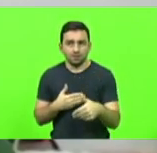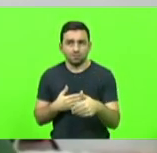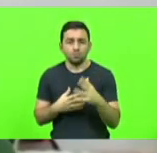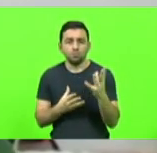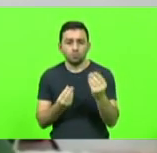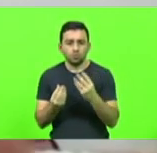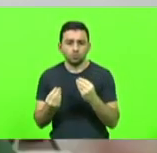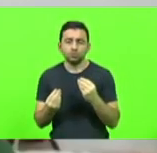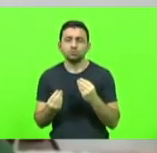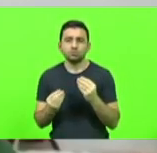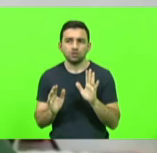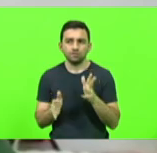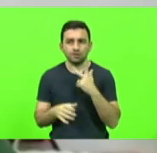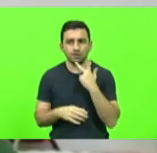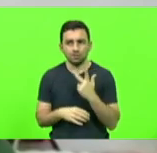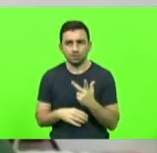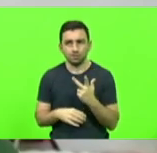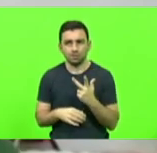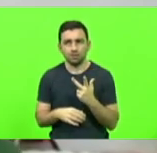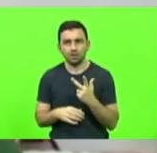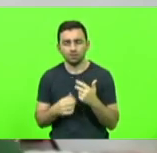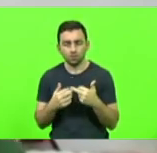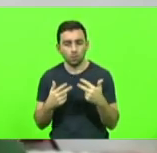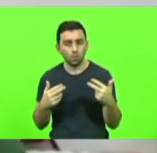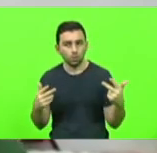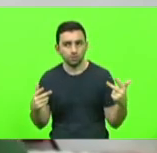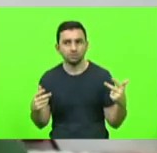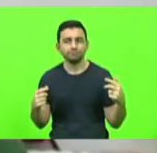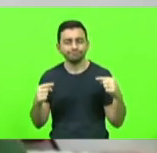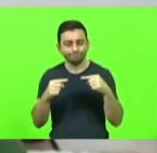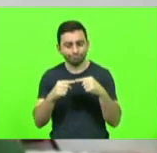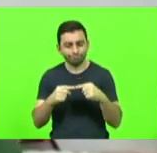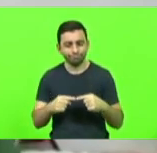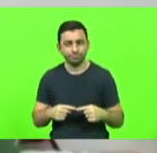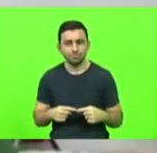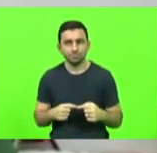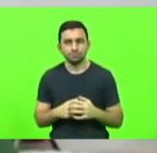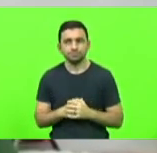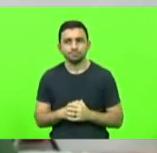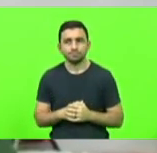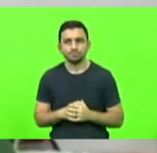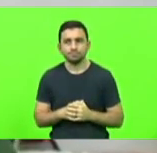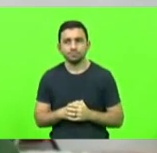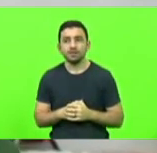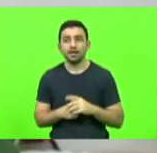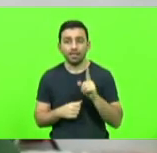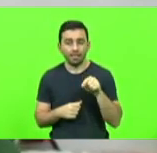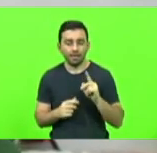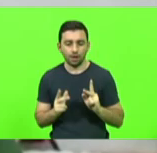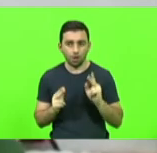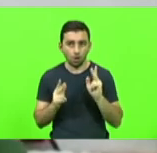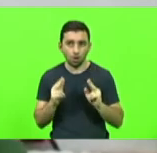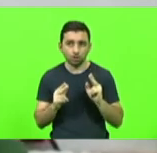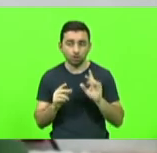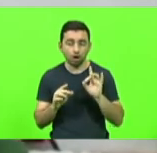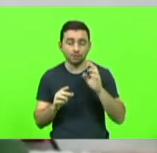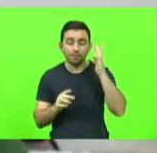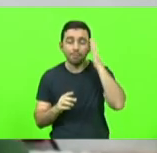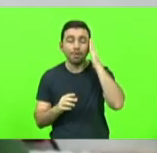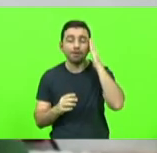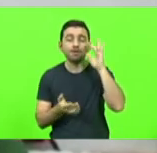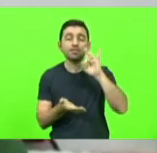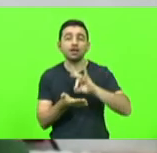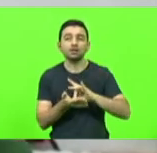aqui, né? E as coisas vão se fechando. Lembro que esse é um recorte da realidade. A